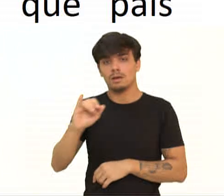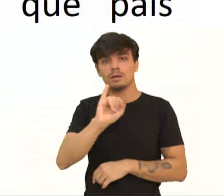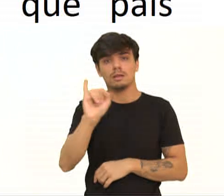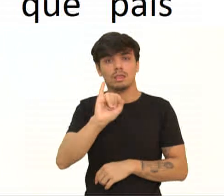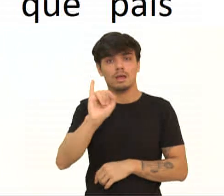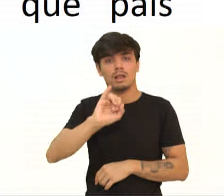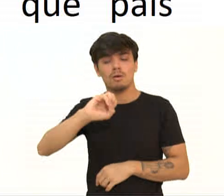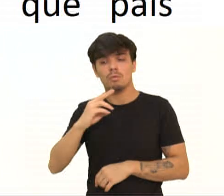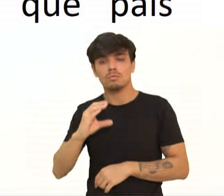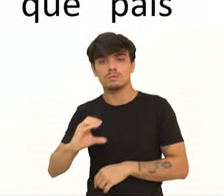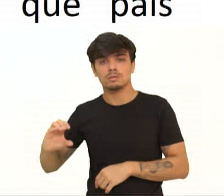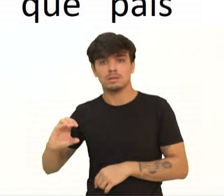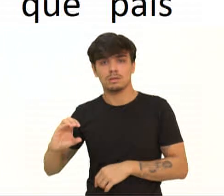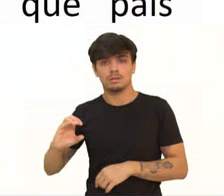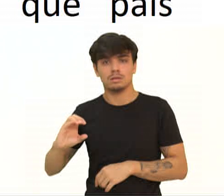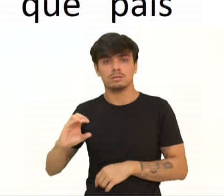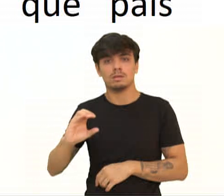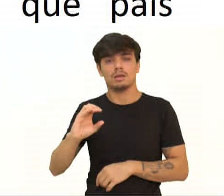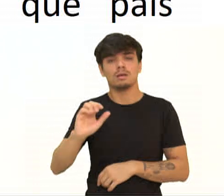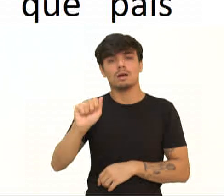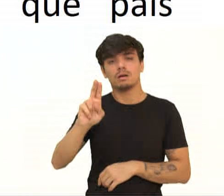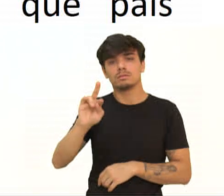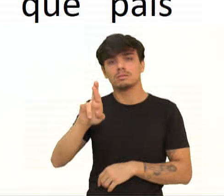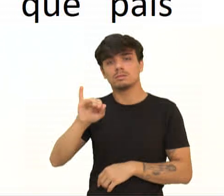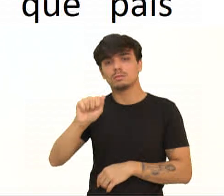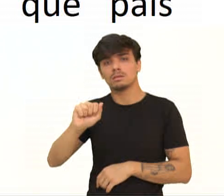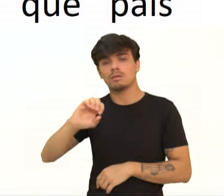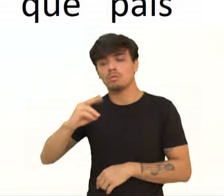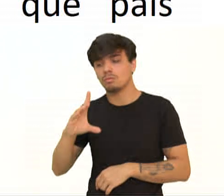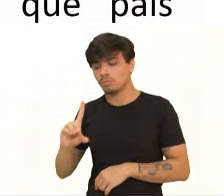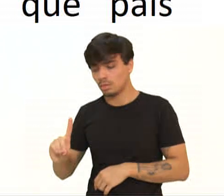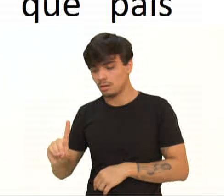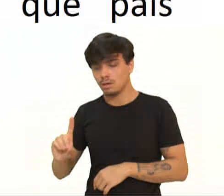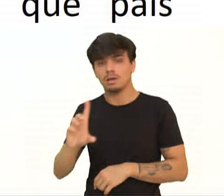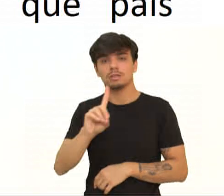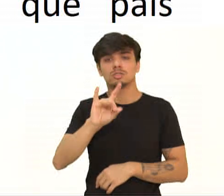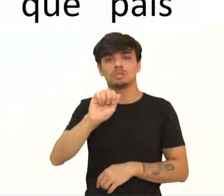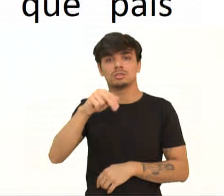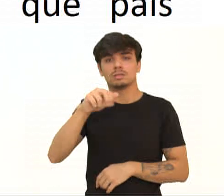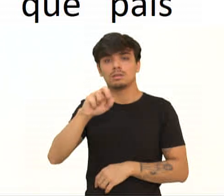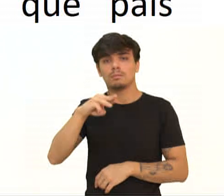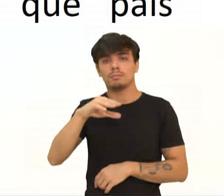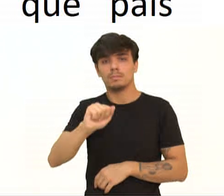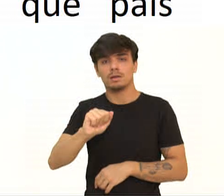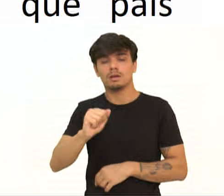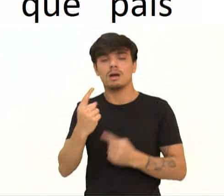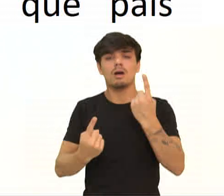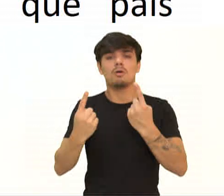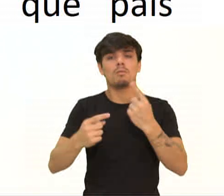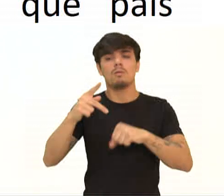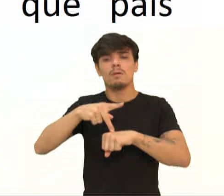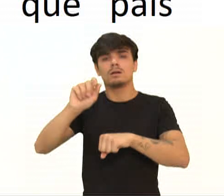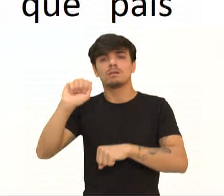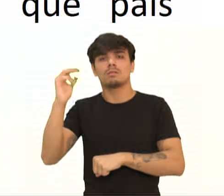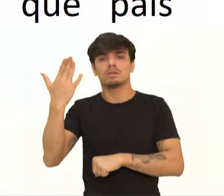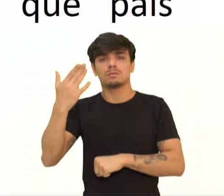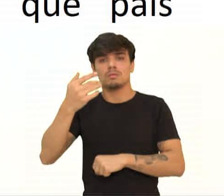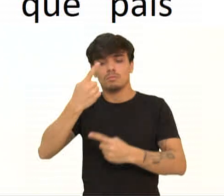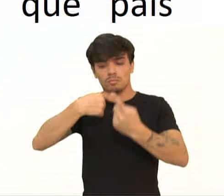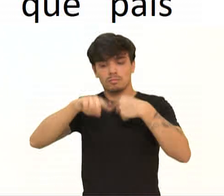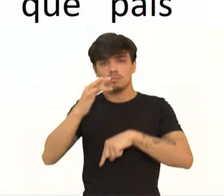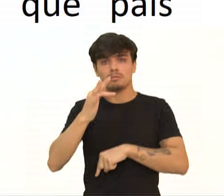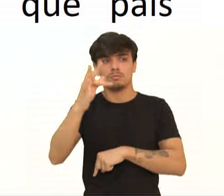mostra a pessoa tocando um violino e tem todo o movimento do violão e da mão do artista. E olha a composição, é um quadro irregular,